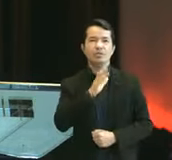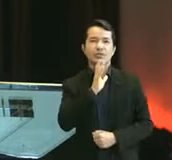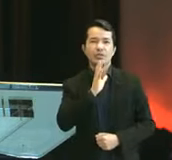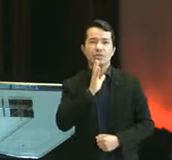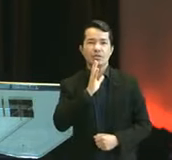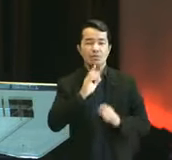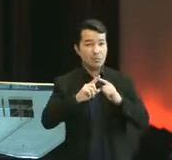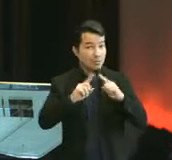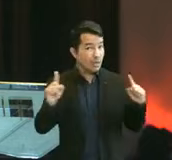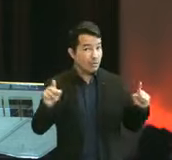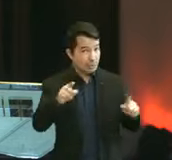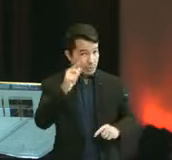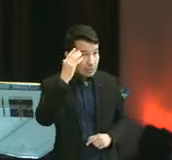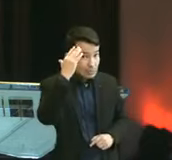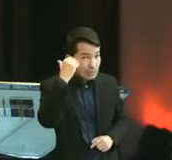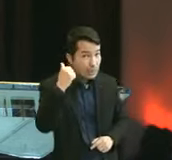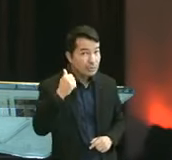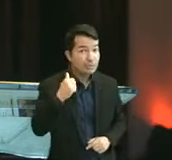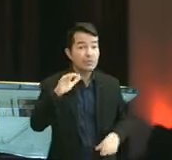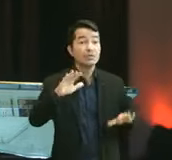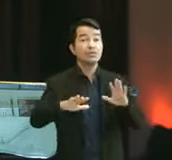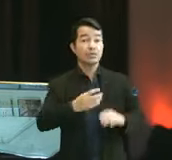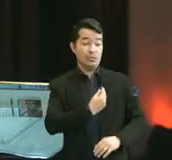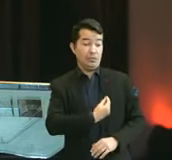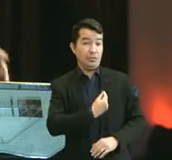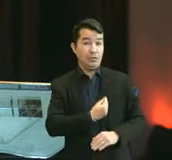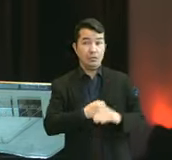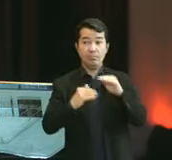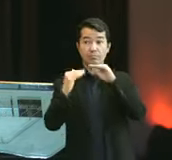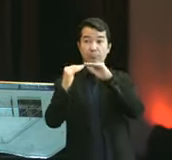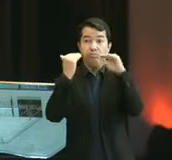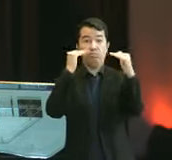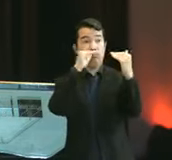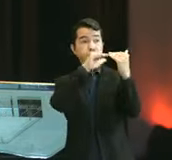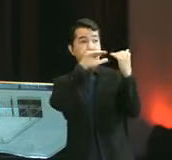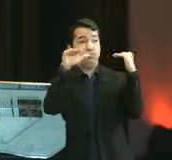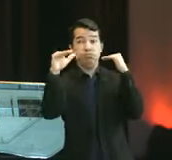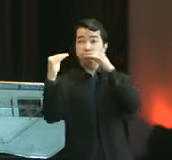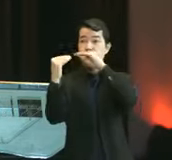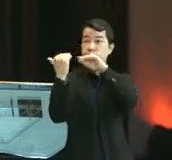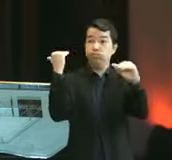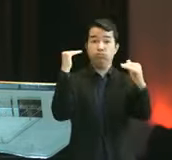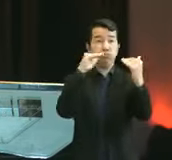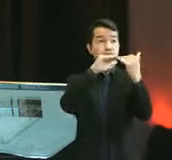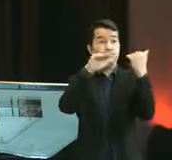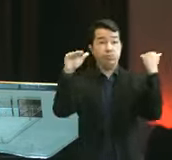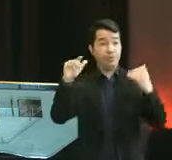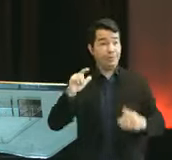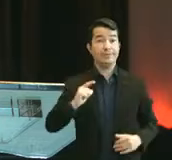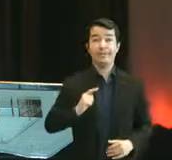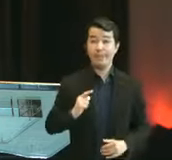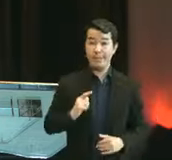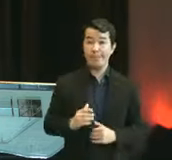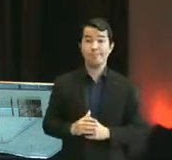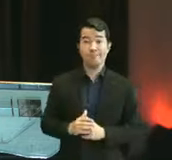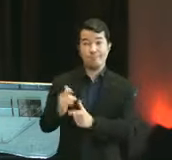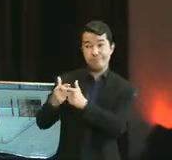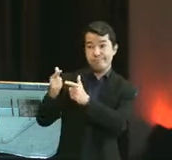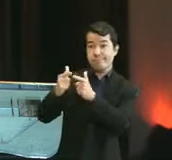dissonantes chegam. Elas parece que são